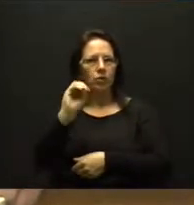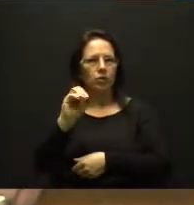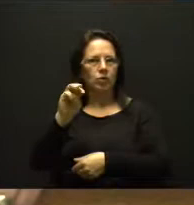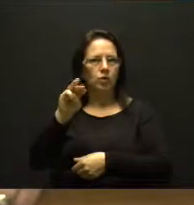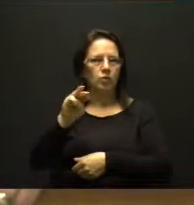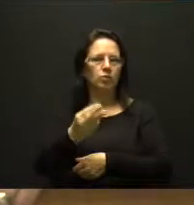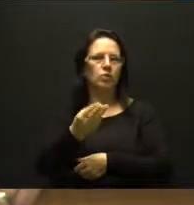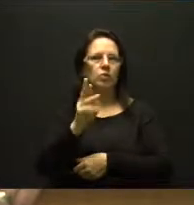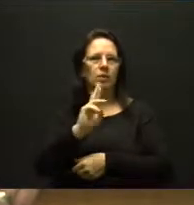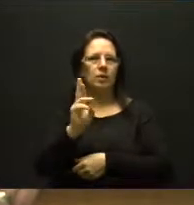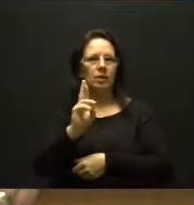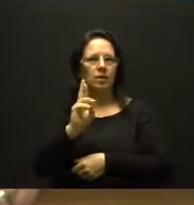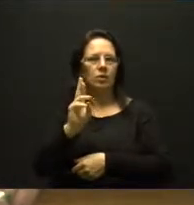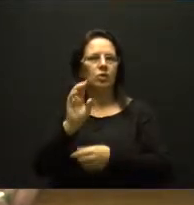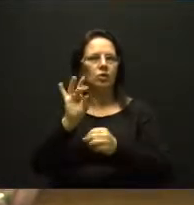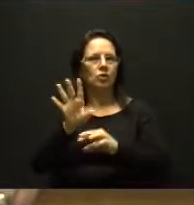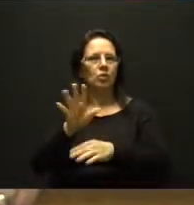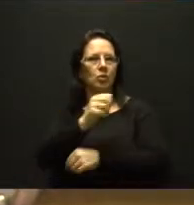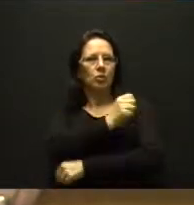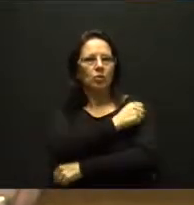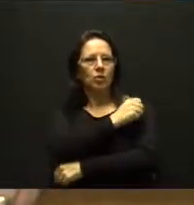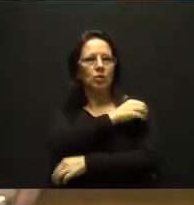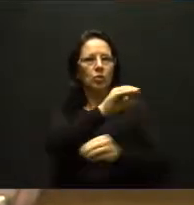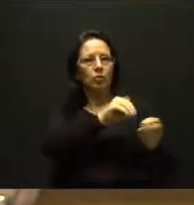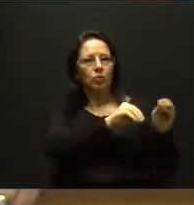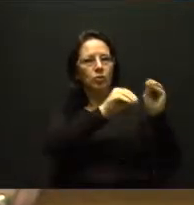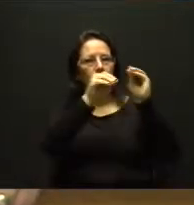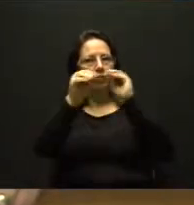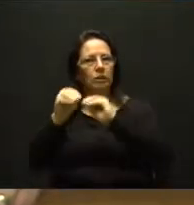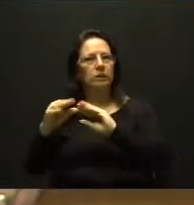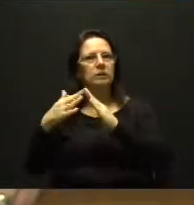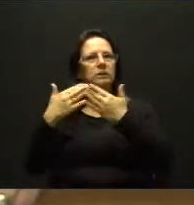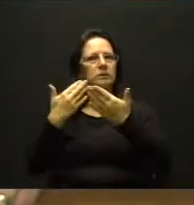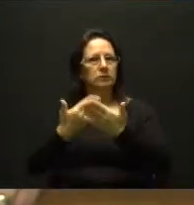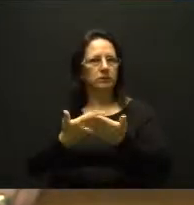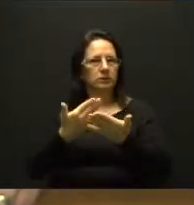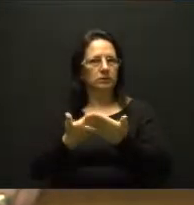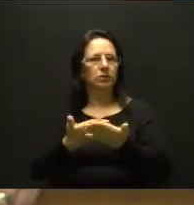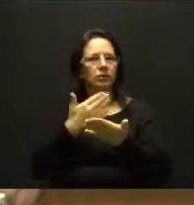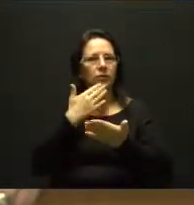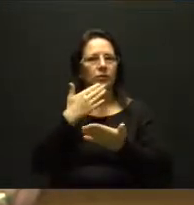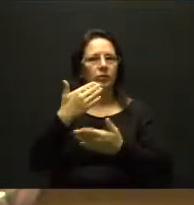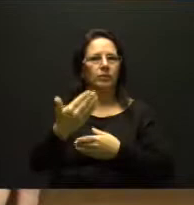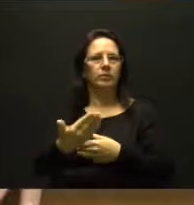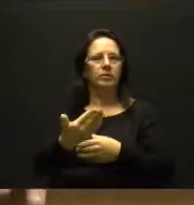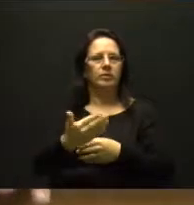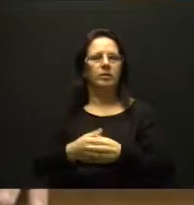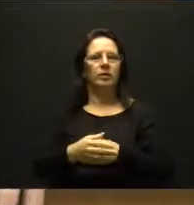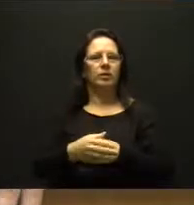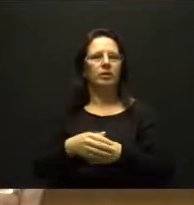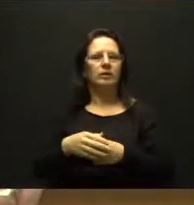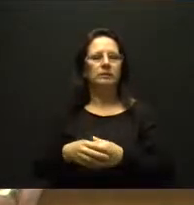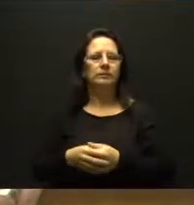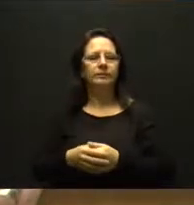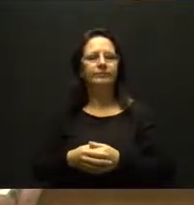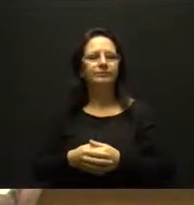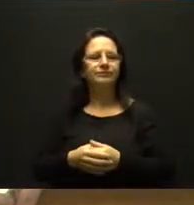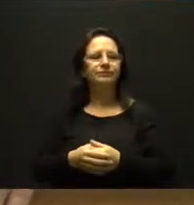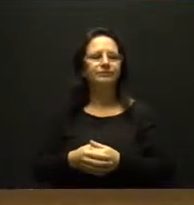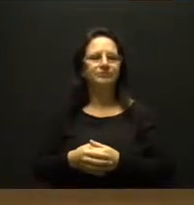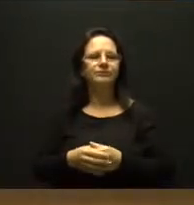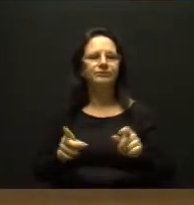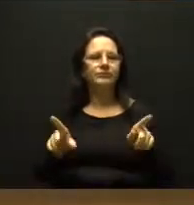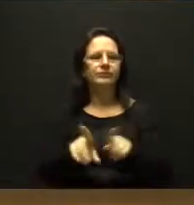desses alunos nas escolas estaduais então fica aqui de novo apelo nessa questão e vou